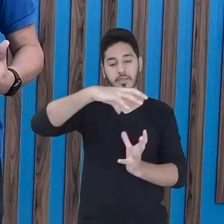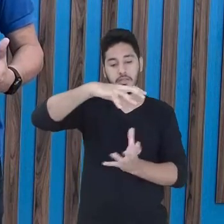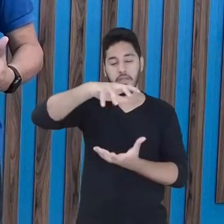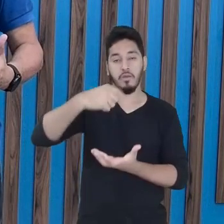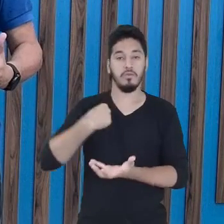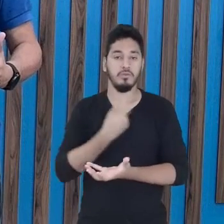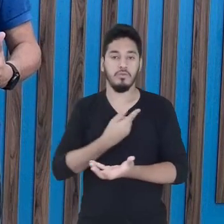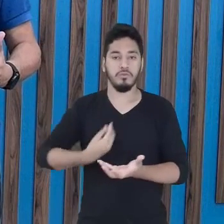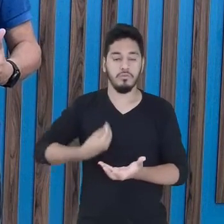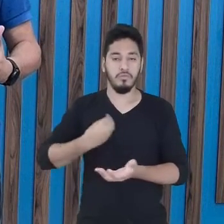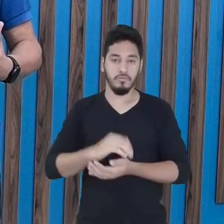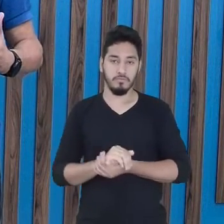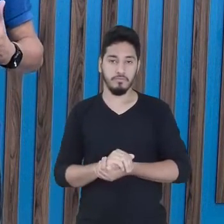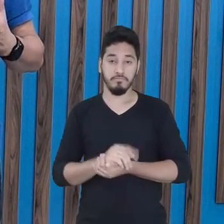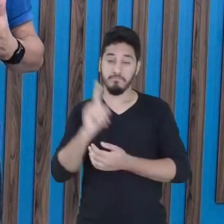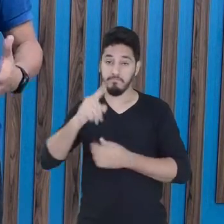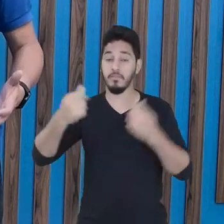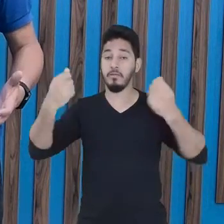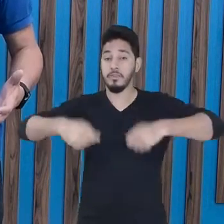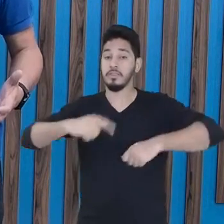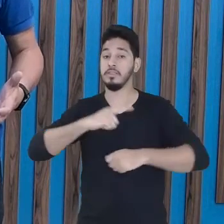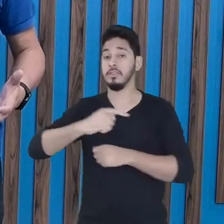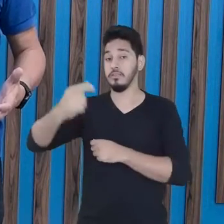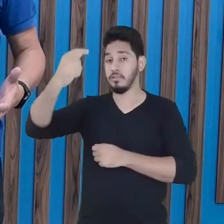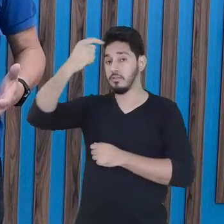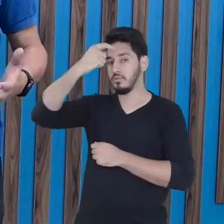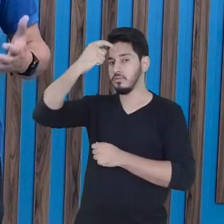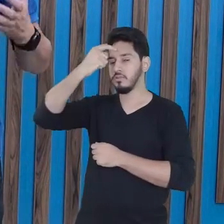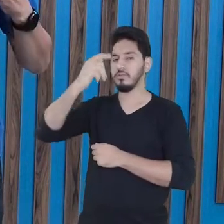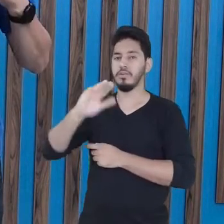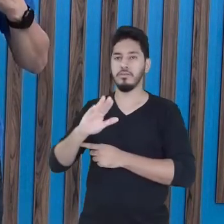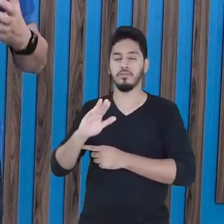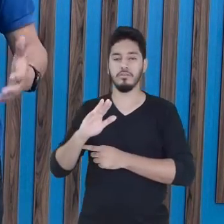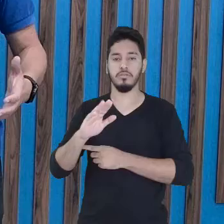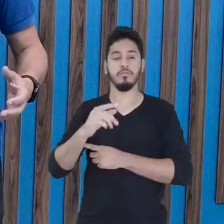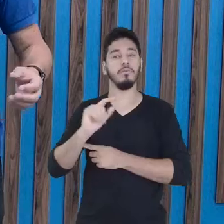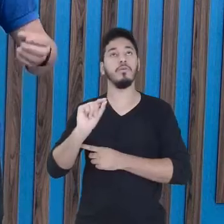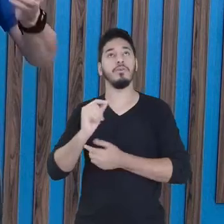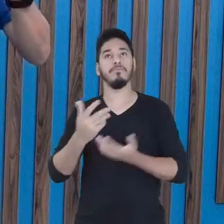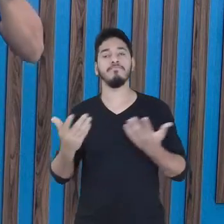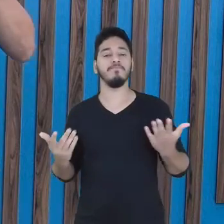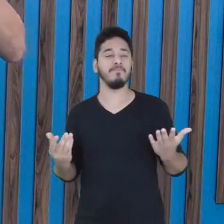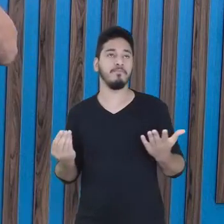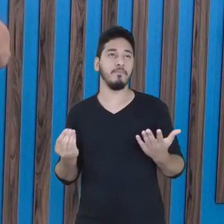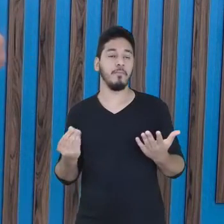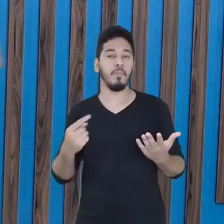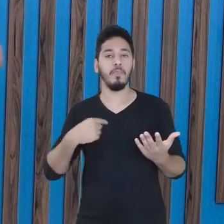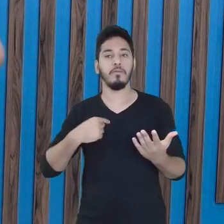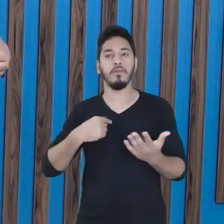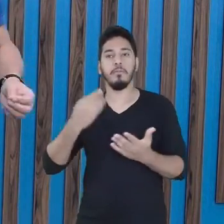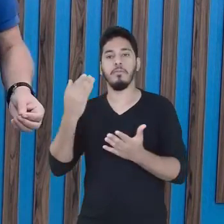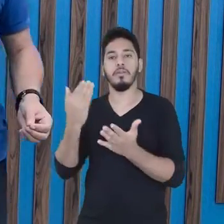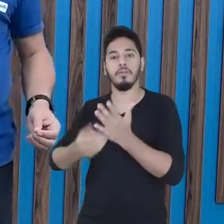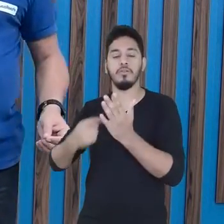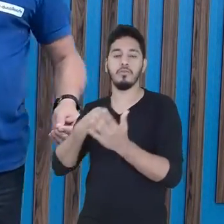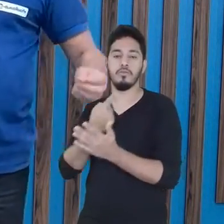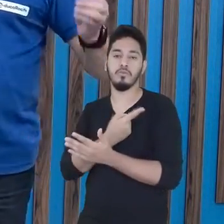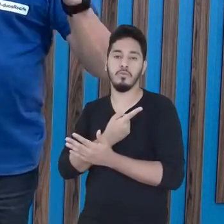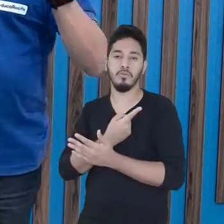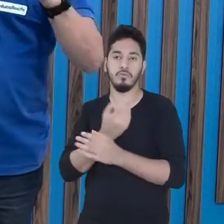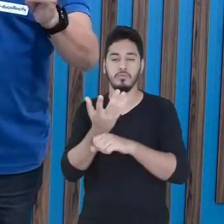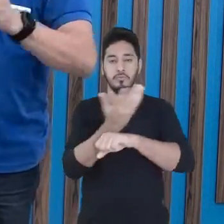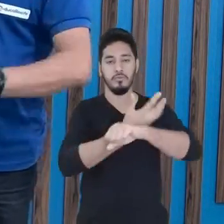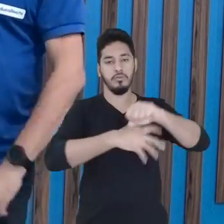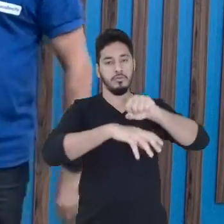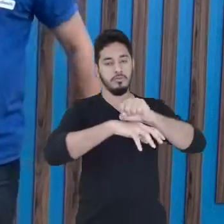gente vive. Então, é preciso que a gente tenha essa consciência, né, para não estar degradando o nosso meio ambiente.